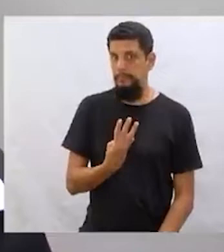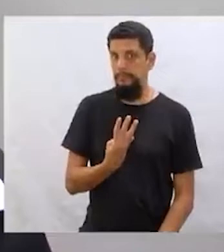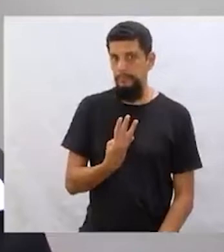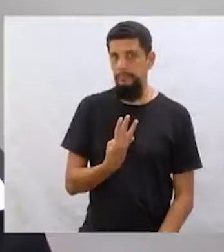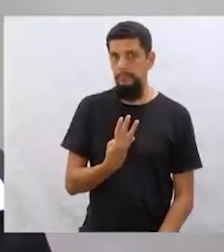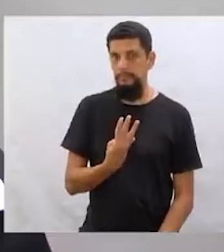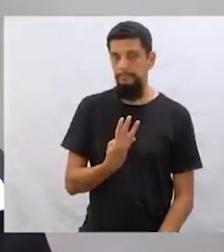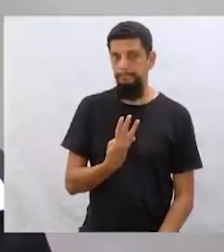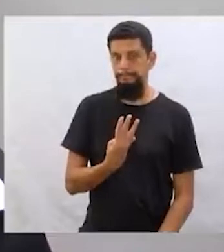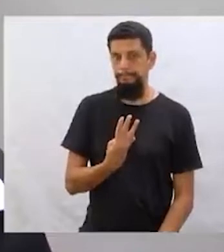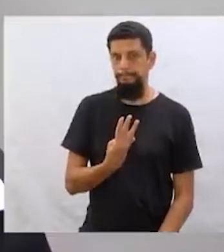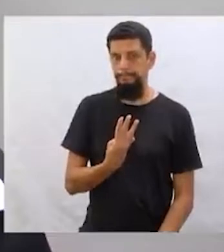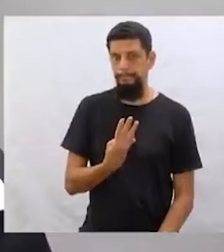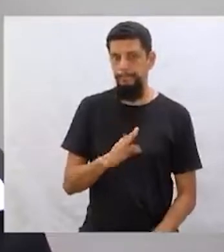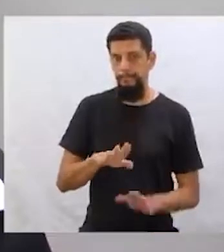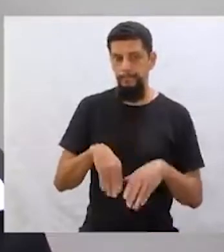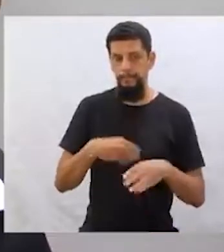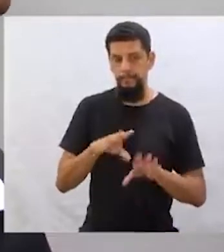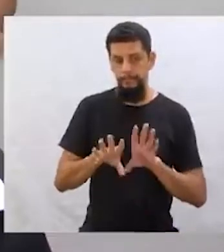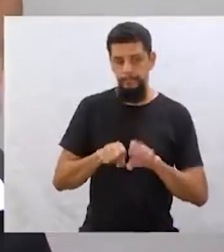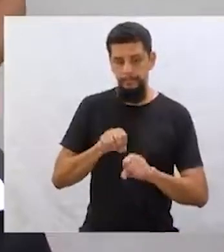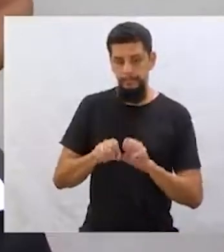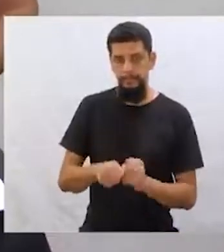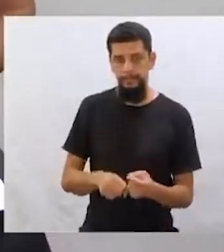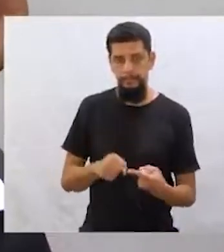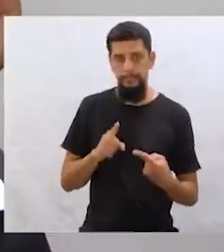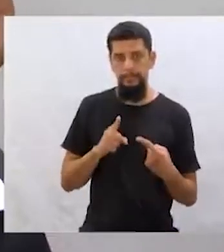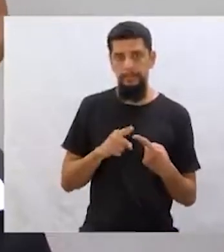Número 3. Então, vou pegar